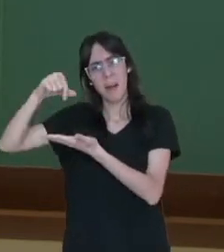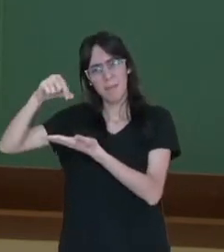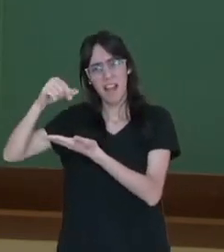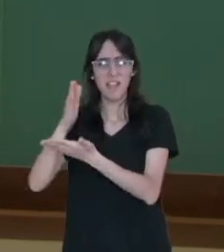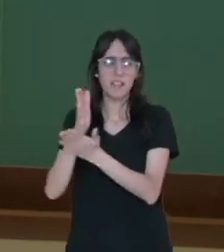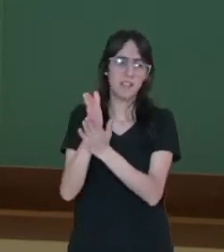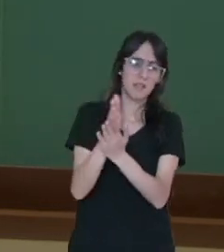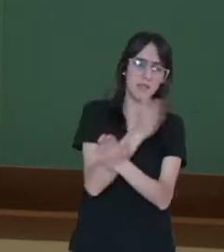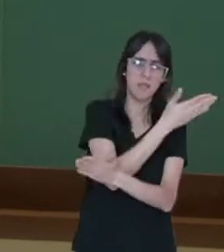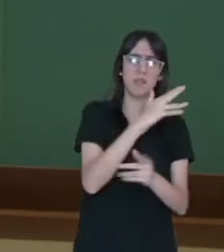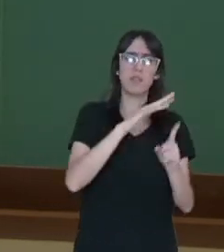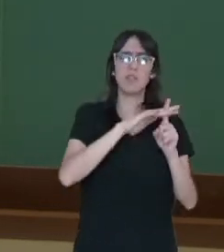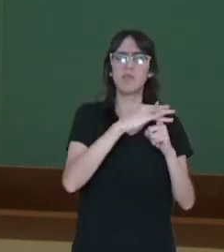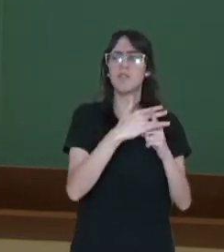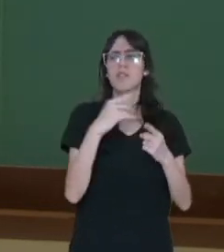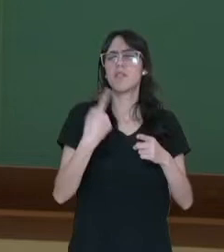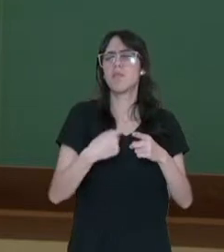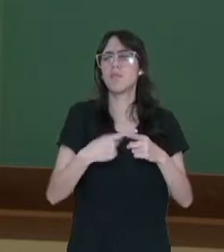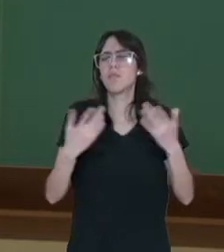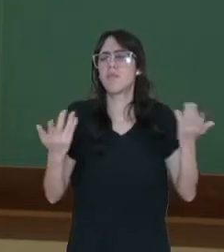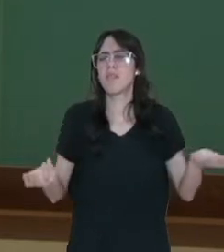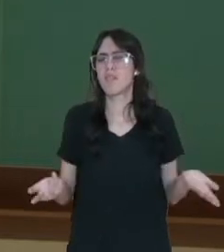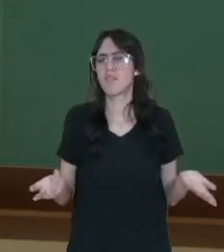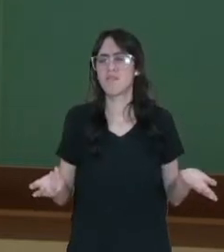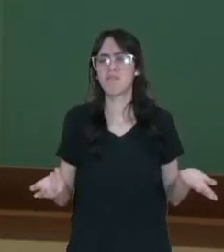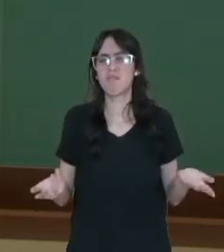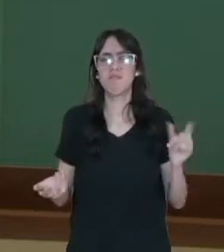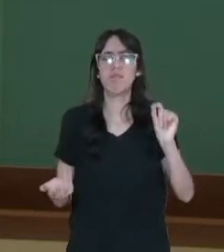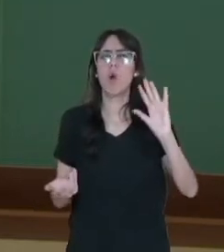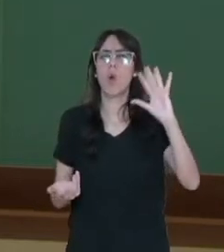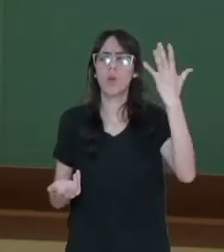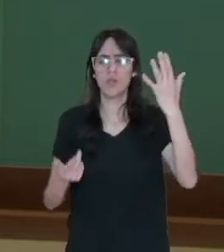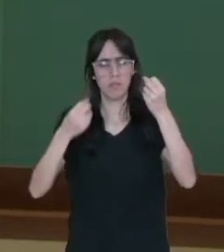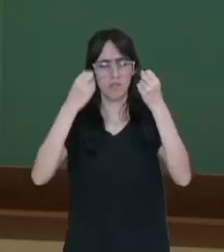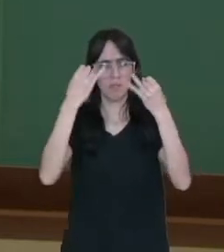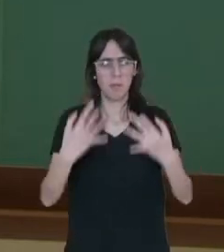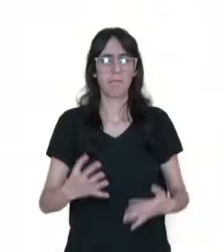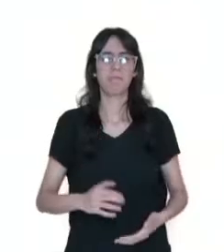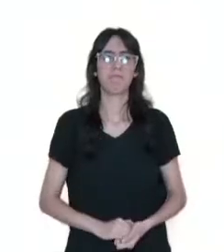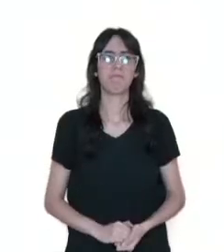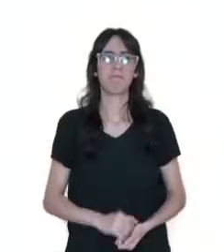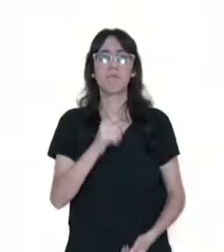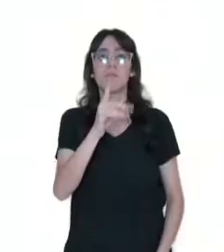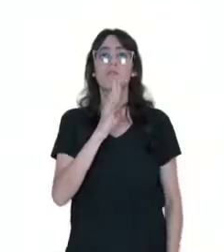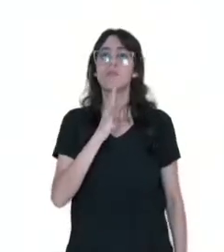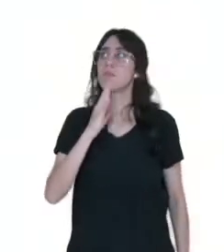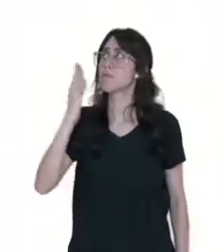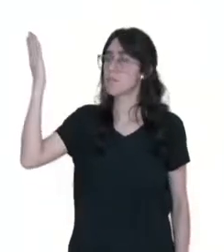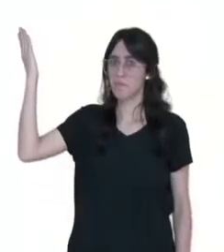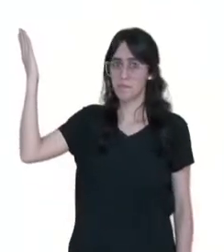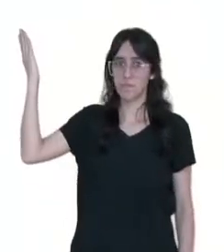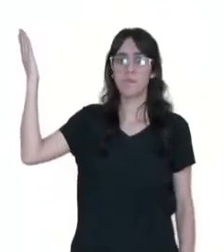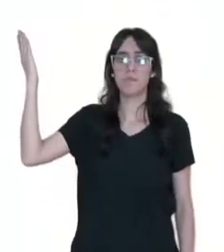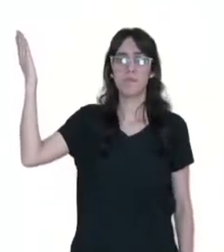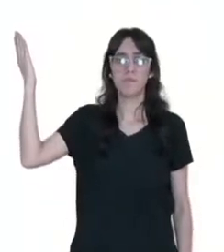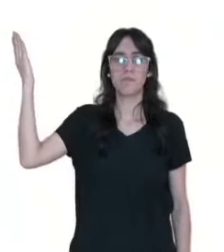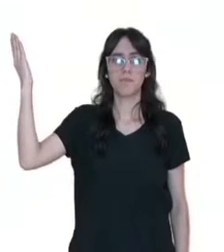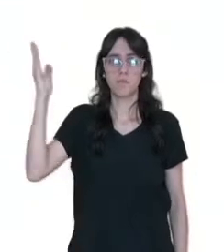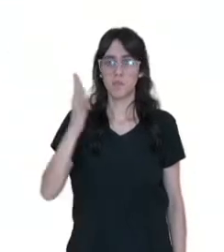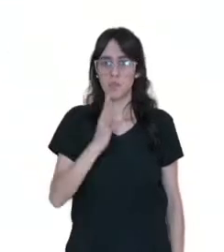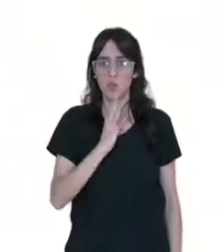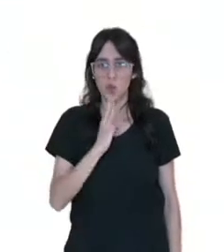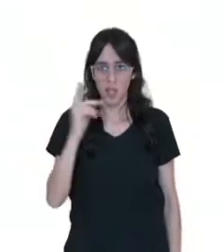mundo socialista. O que será que isso representou? Vamos conversar sobre isso. Conhece essa mulher? Isso que está na sua